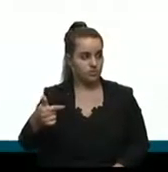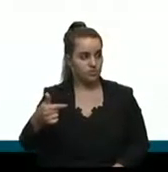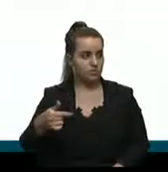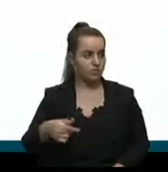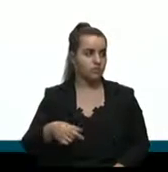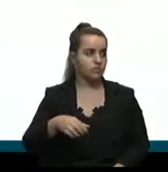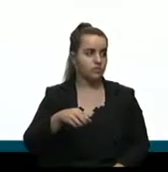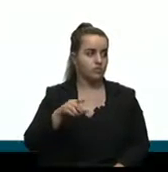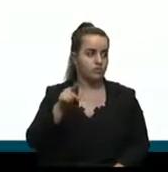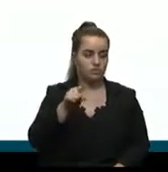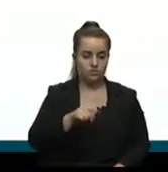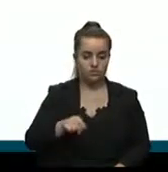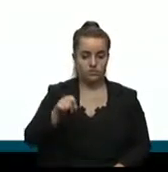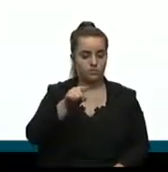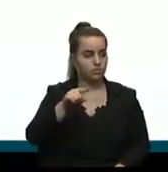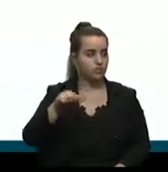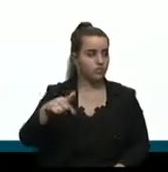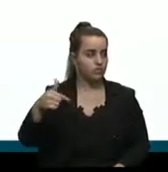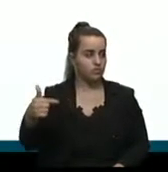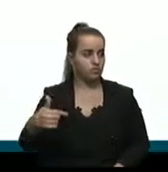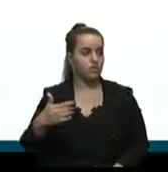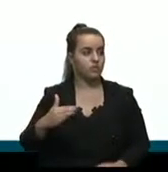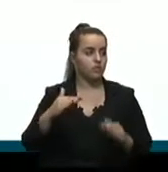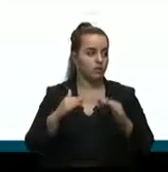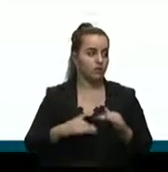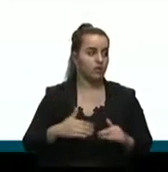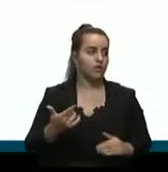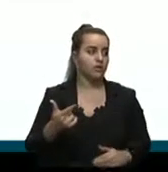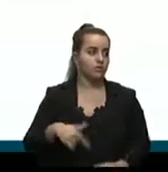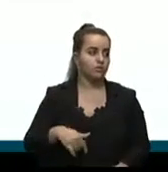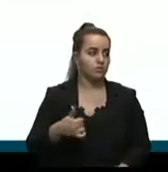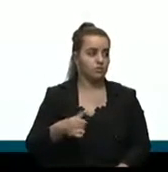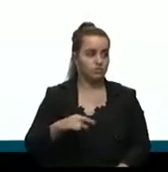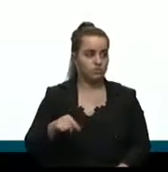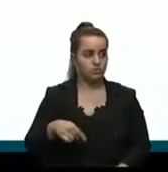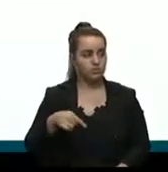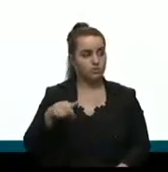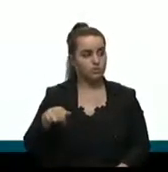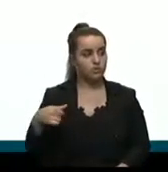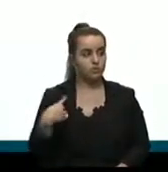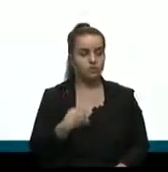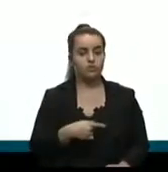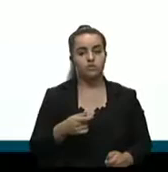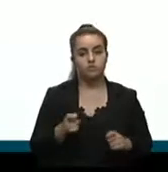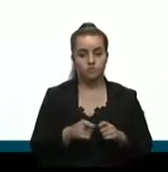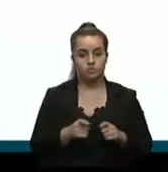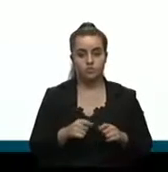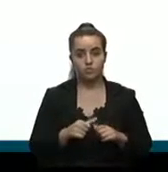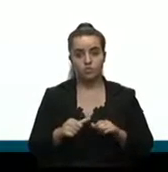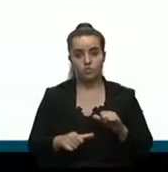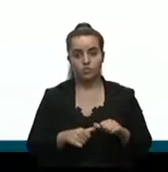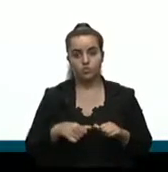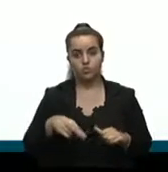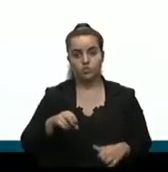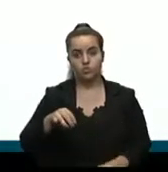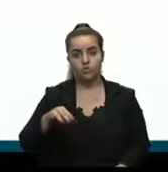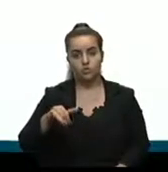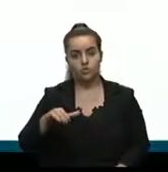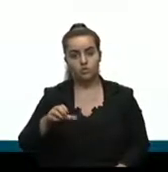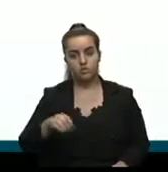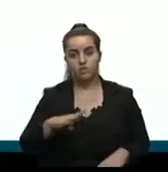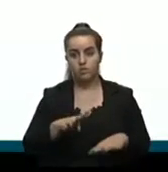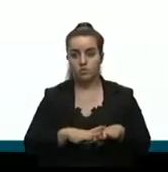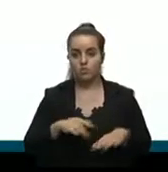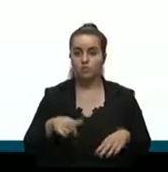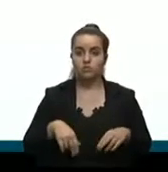137,9. E aqui, novamente, o desvio padrão, 11,7. Nós aqui fizemos apenas uma mudança de notação matemática.